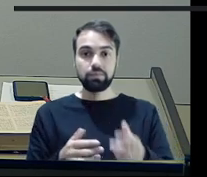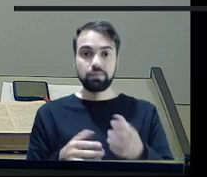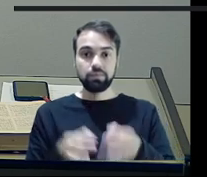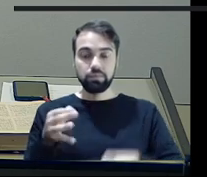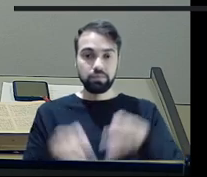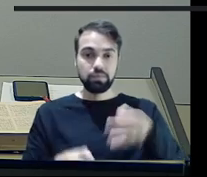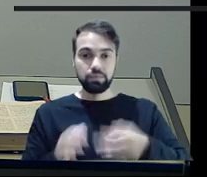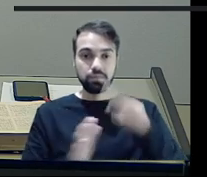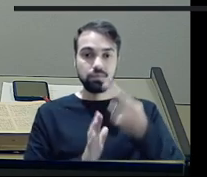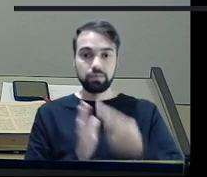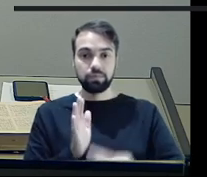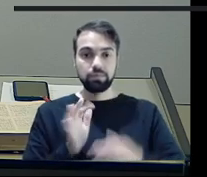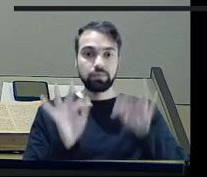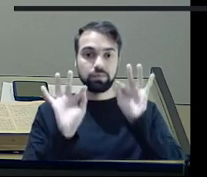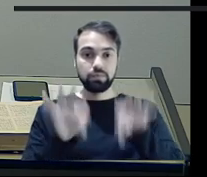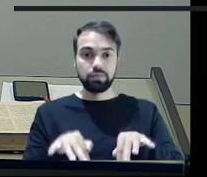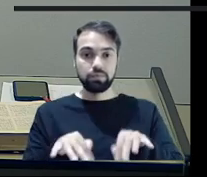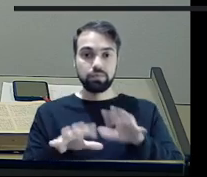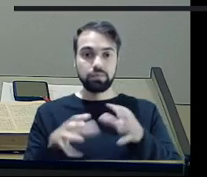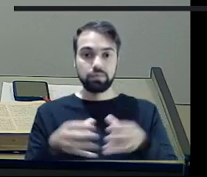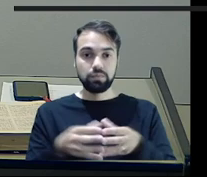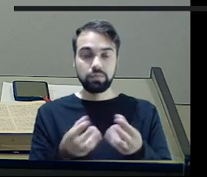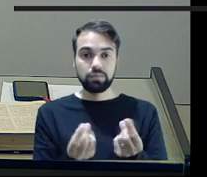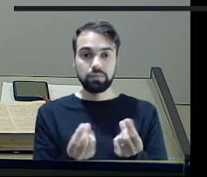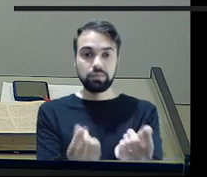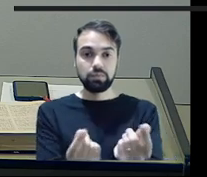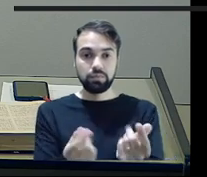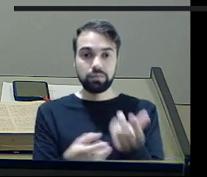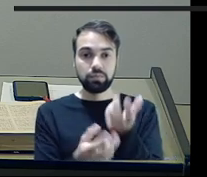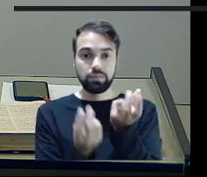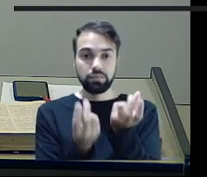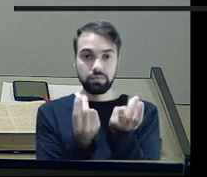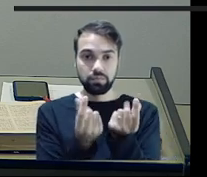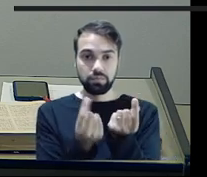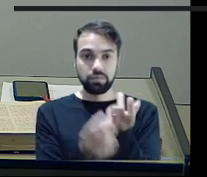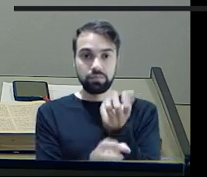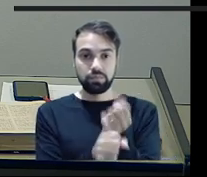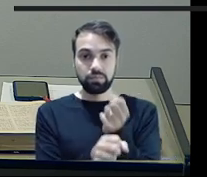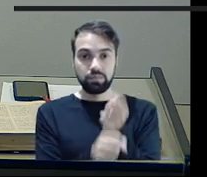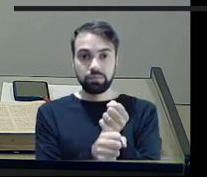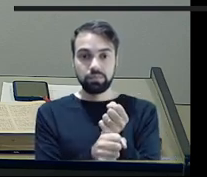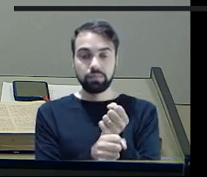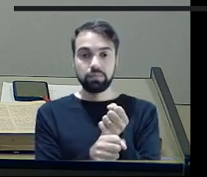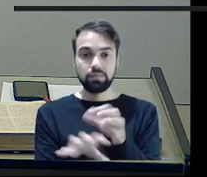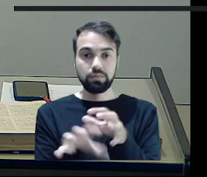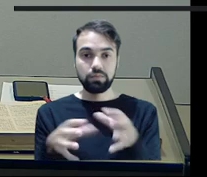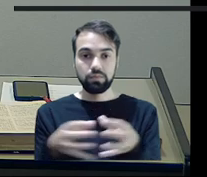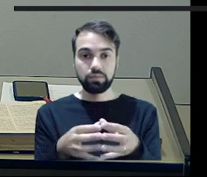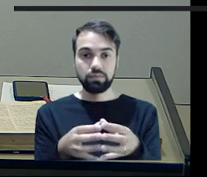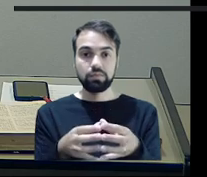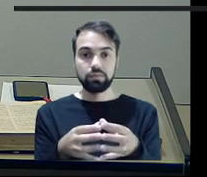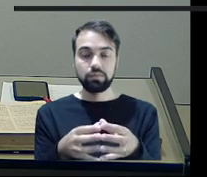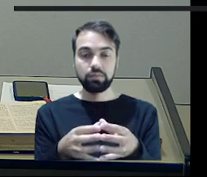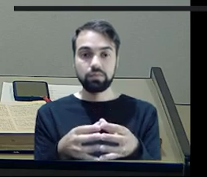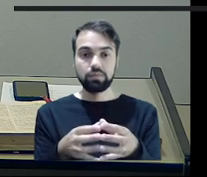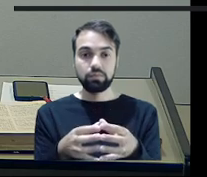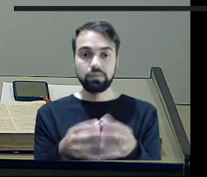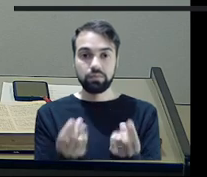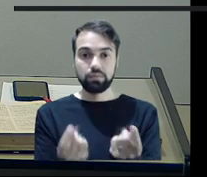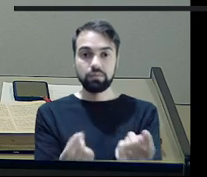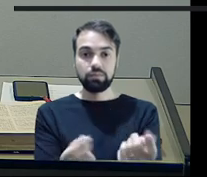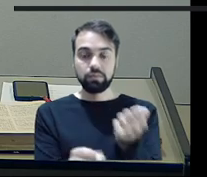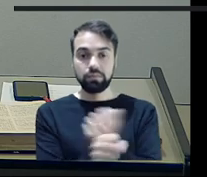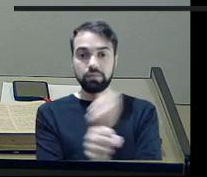Final, Comissão Permanente de Finanças e Orçamento e da Comissão Permanente de Obras e